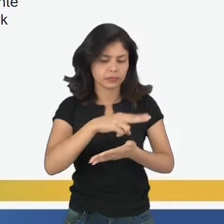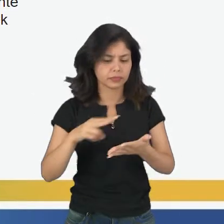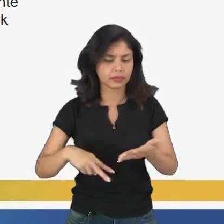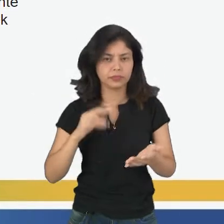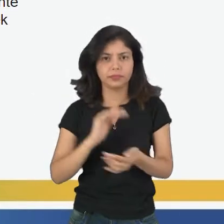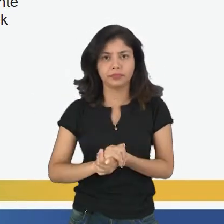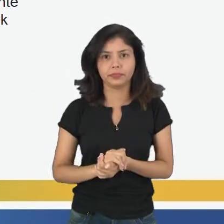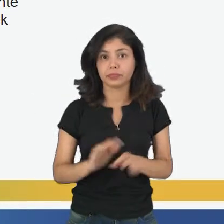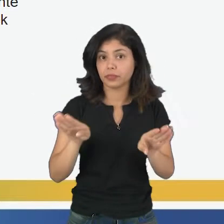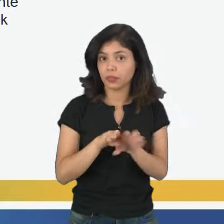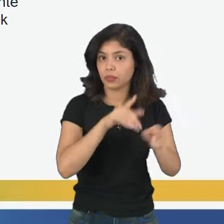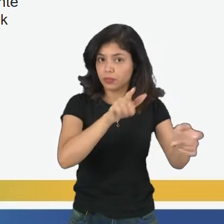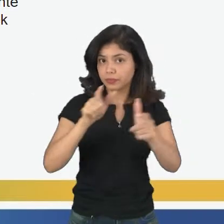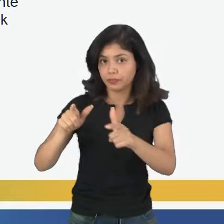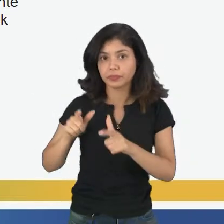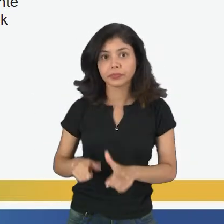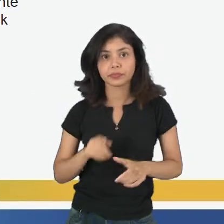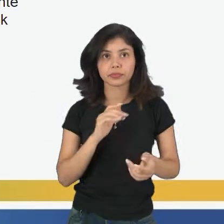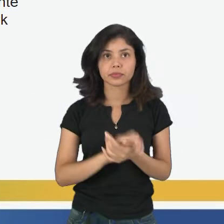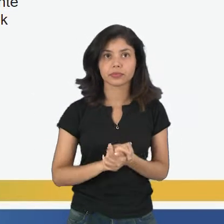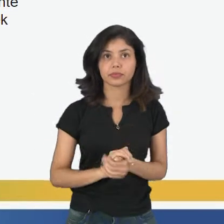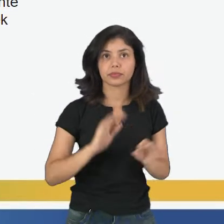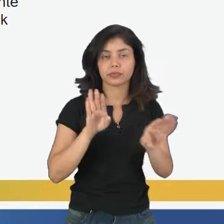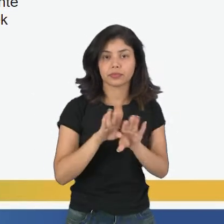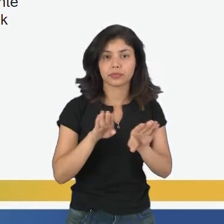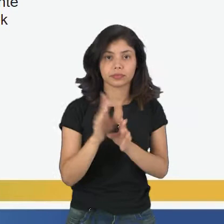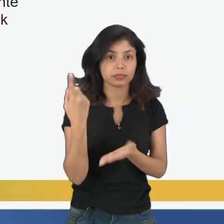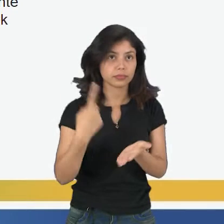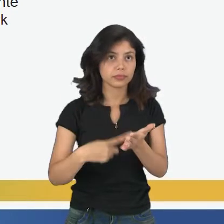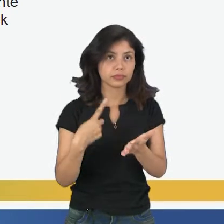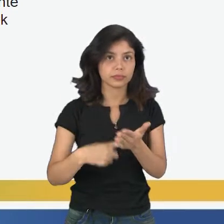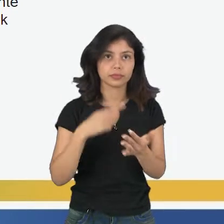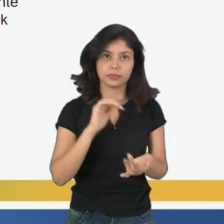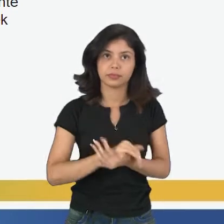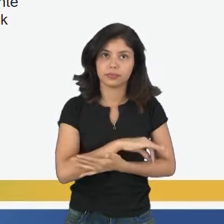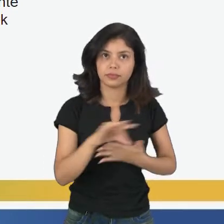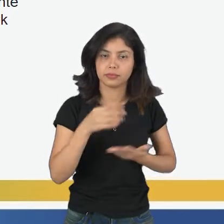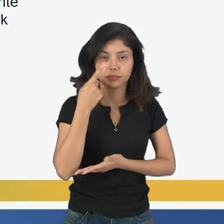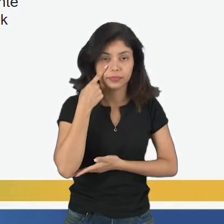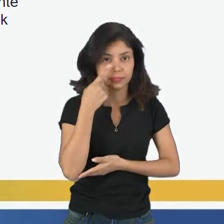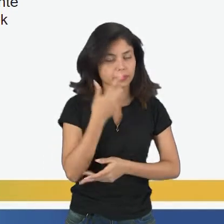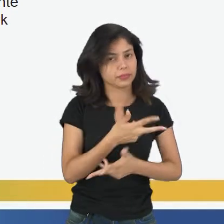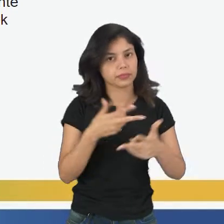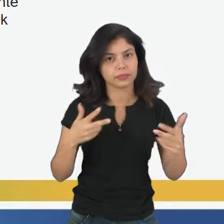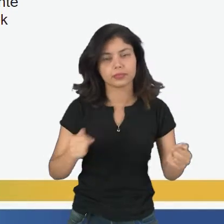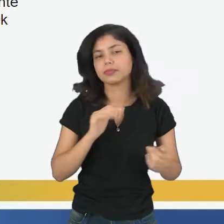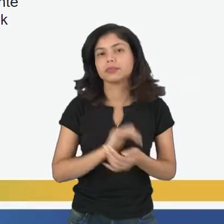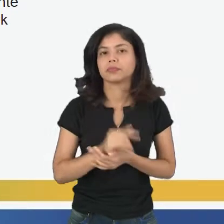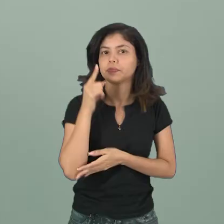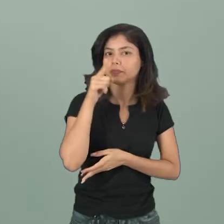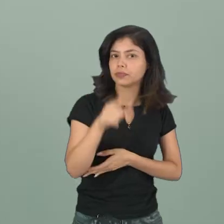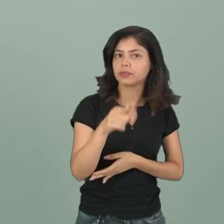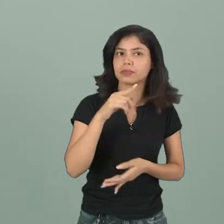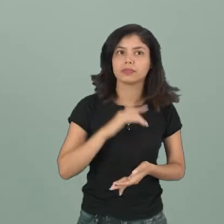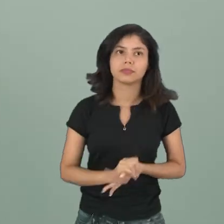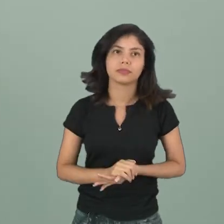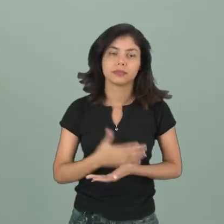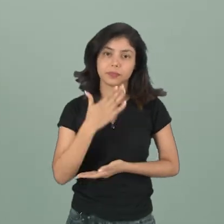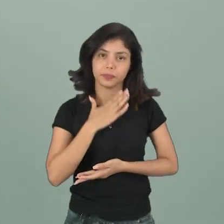perceptiva do espaço que varia de acordo com a seleção feita pelo olhar do observador. Você,